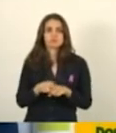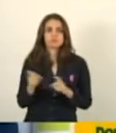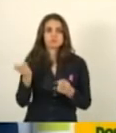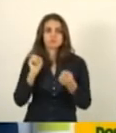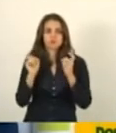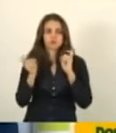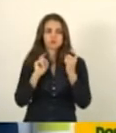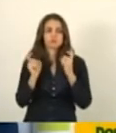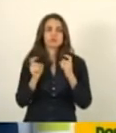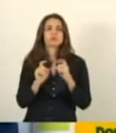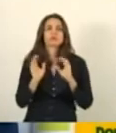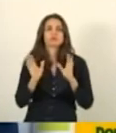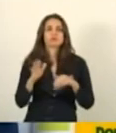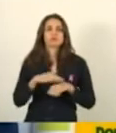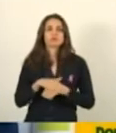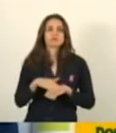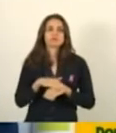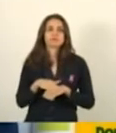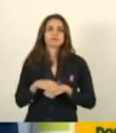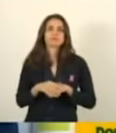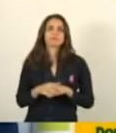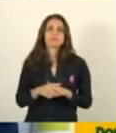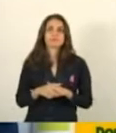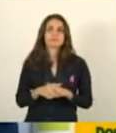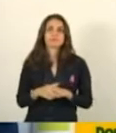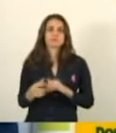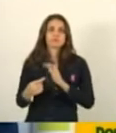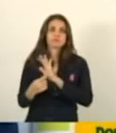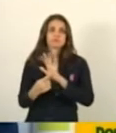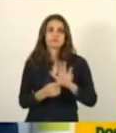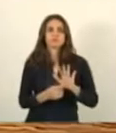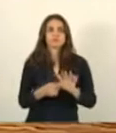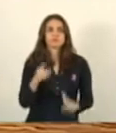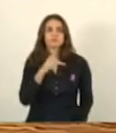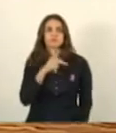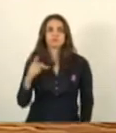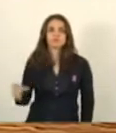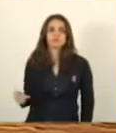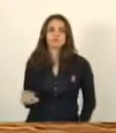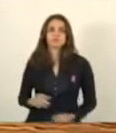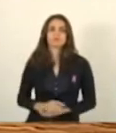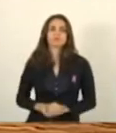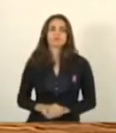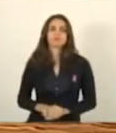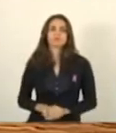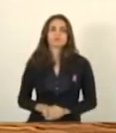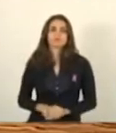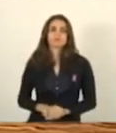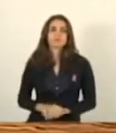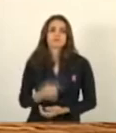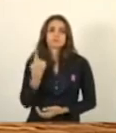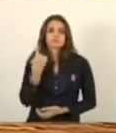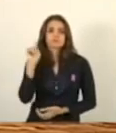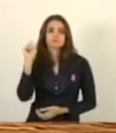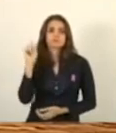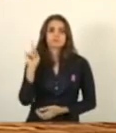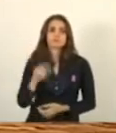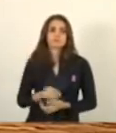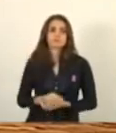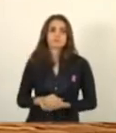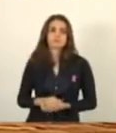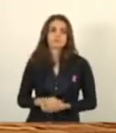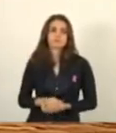reunir, conversei com o deputado Marcelo Santos. Agora eu quero mostrar aqui, senhor presidente, por último.